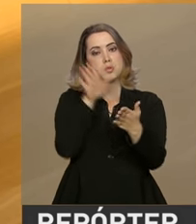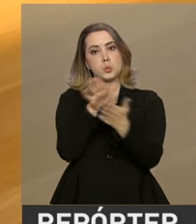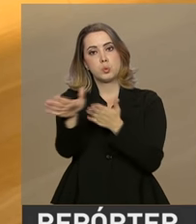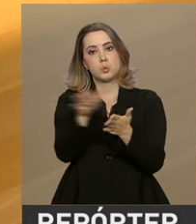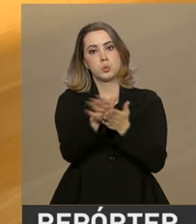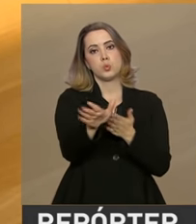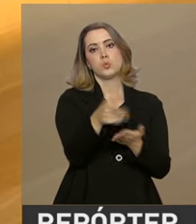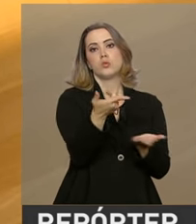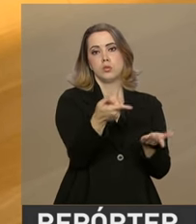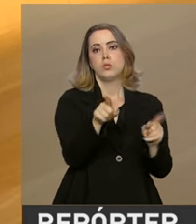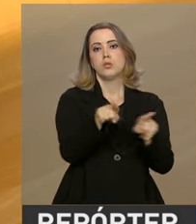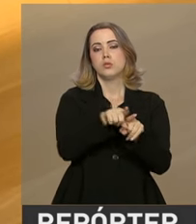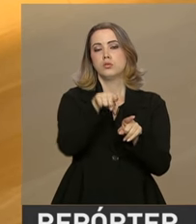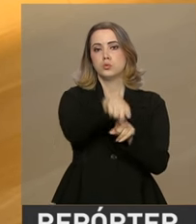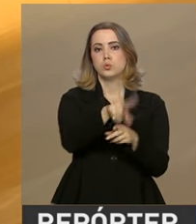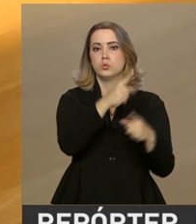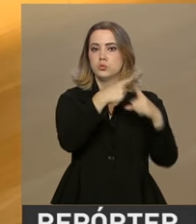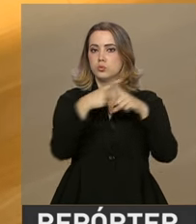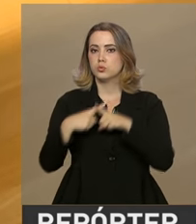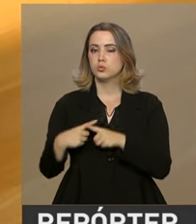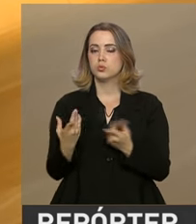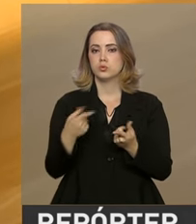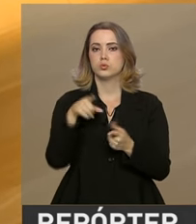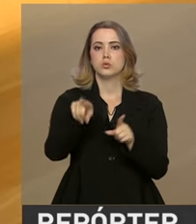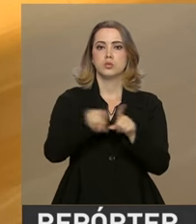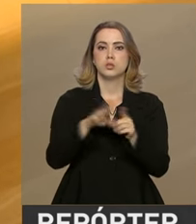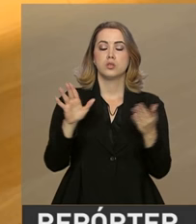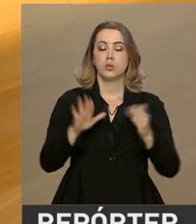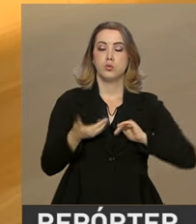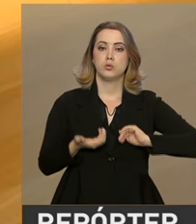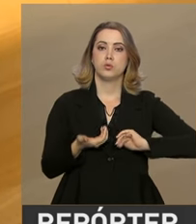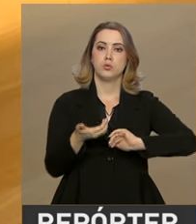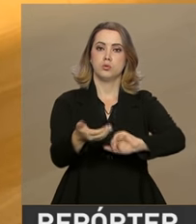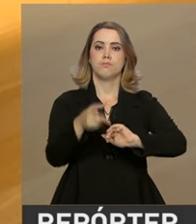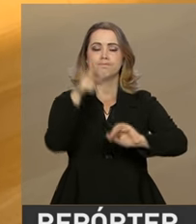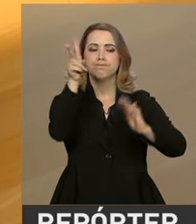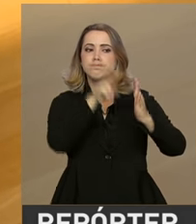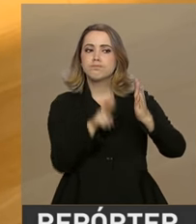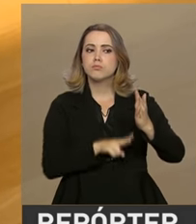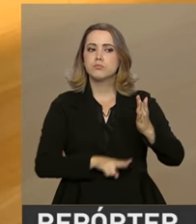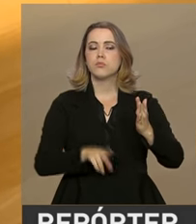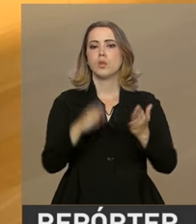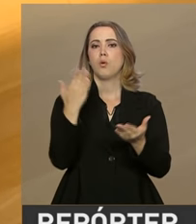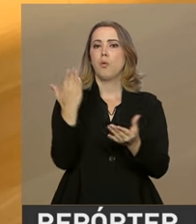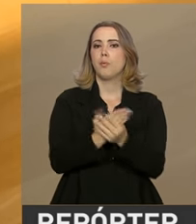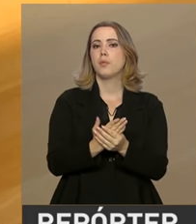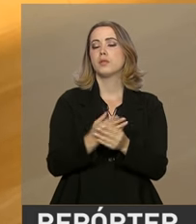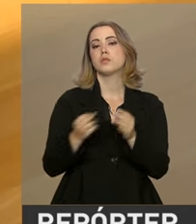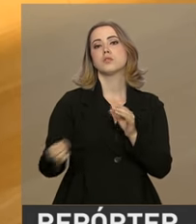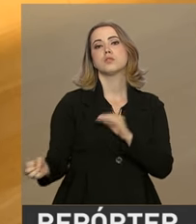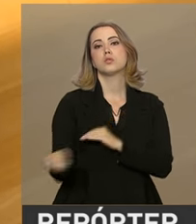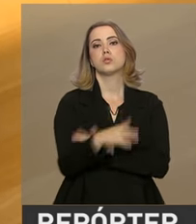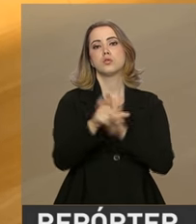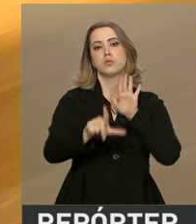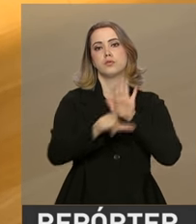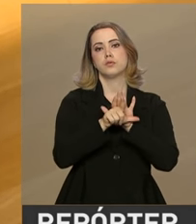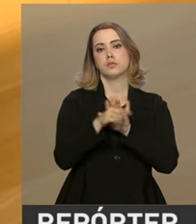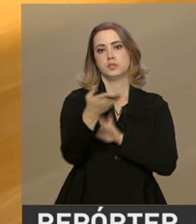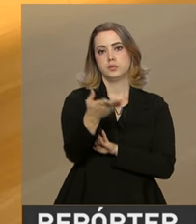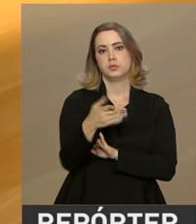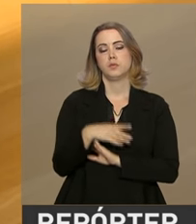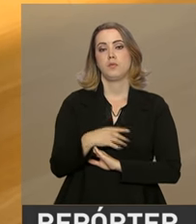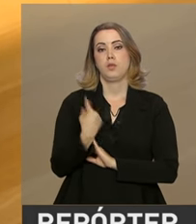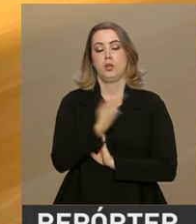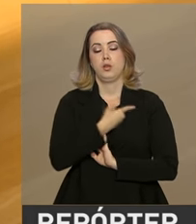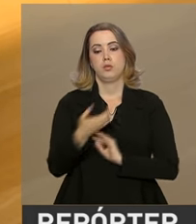jogos e que o Congresso Brasileiro analisa uma nova lei de migração no Brasil. Em nosso parlamento encontra-se